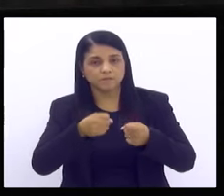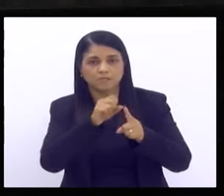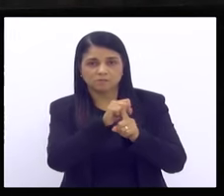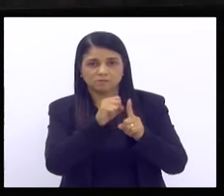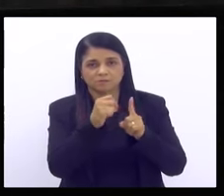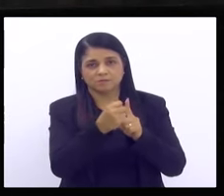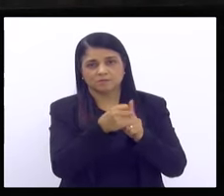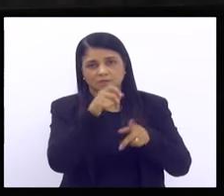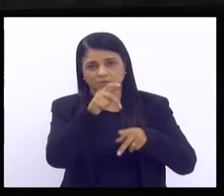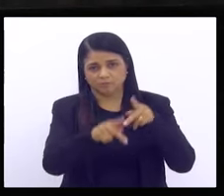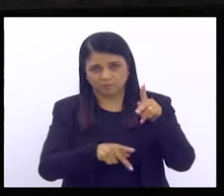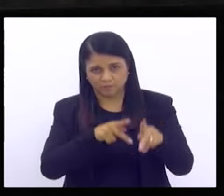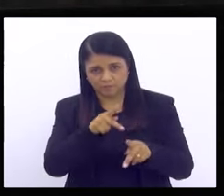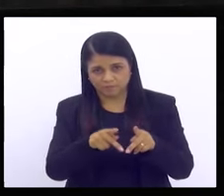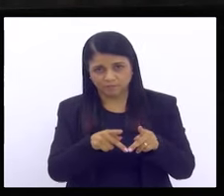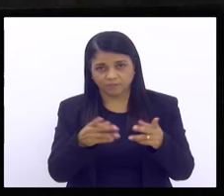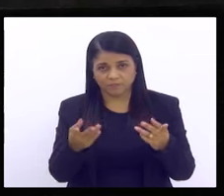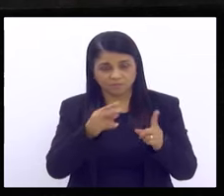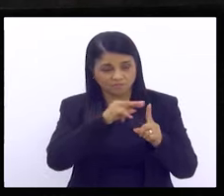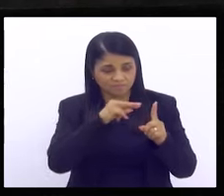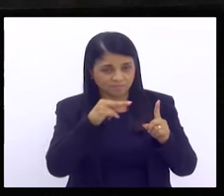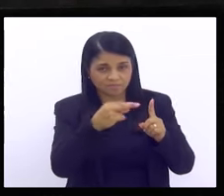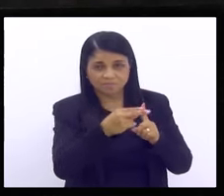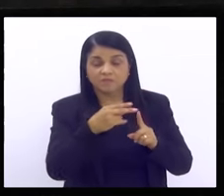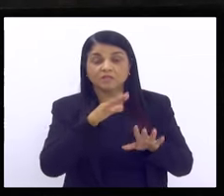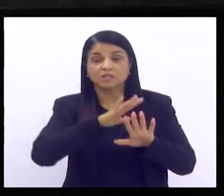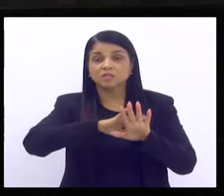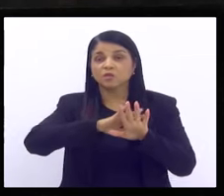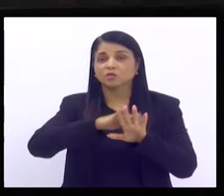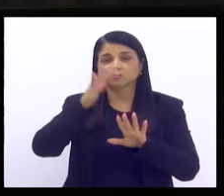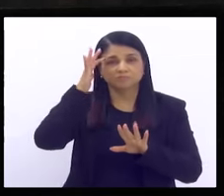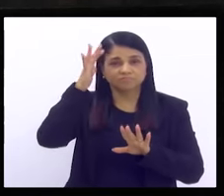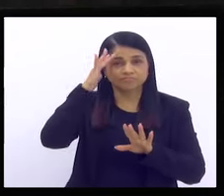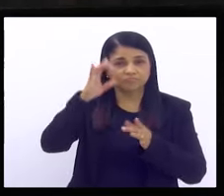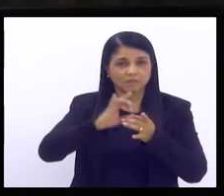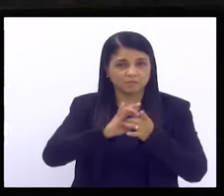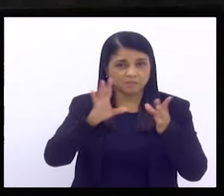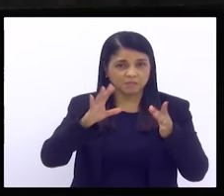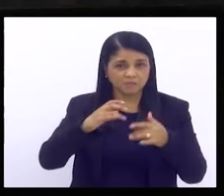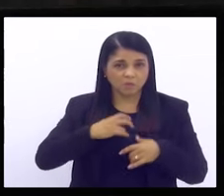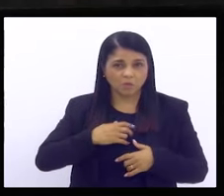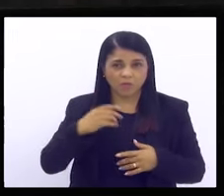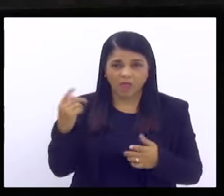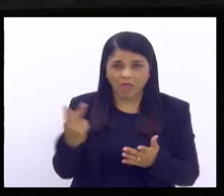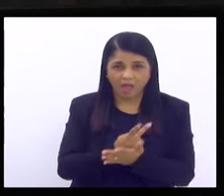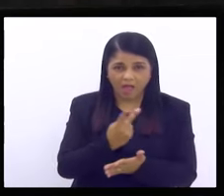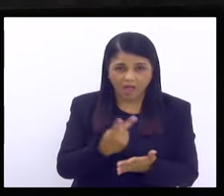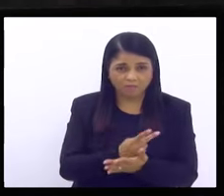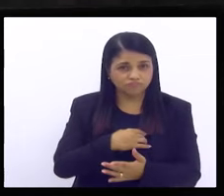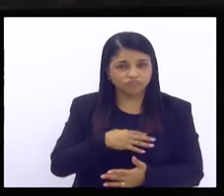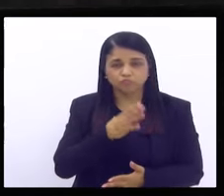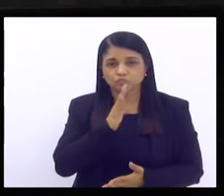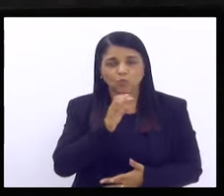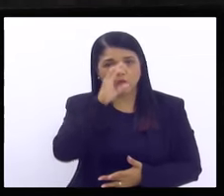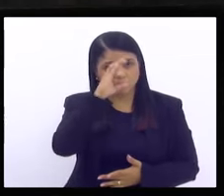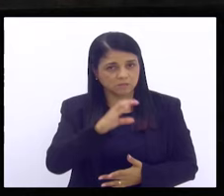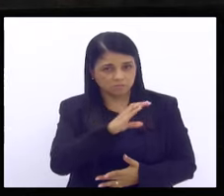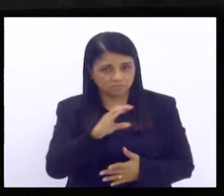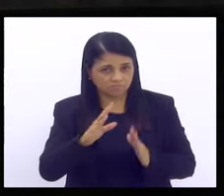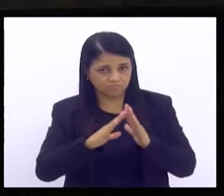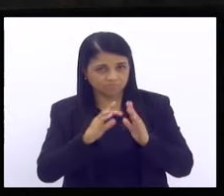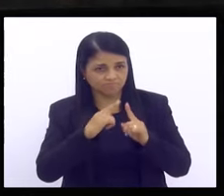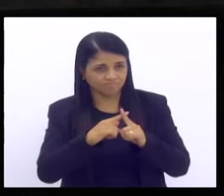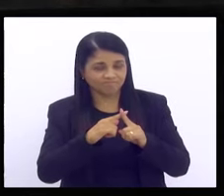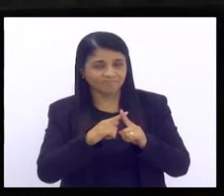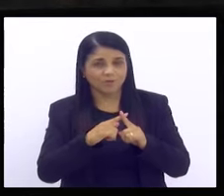Quem fala que a teologia da libertação é uma aberração, ou não conhece da Igreja Católica, ou